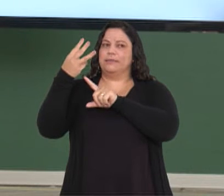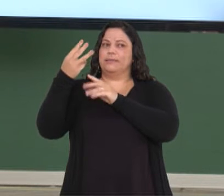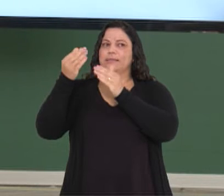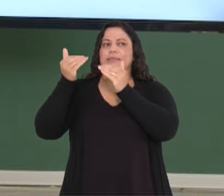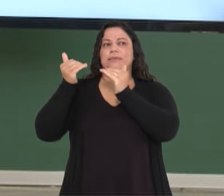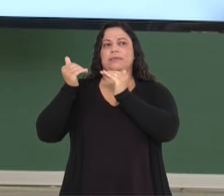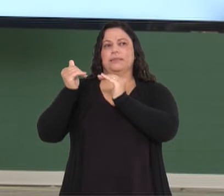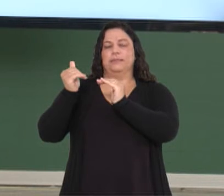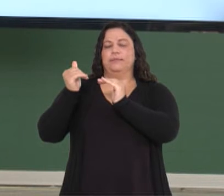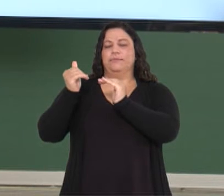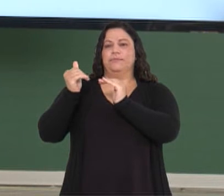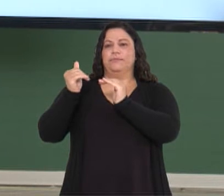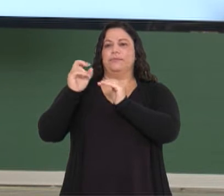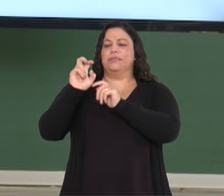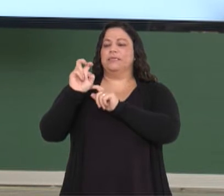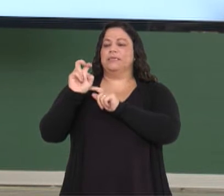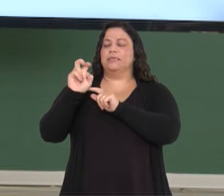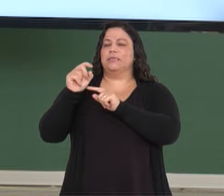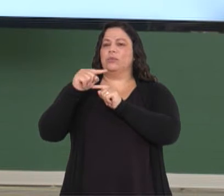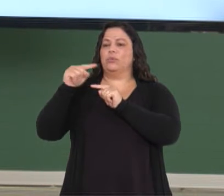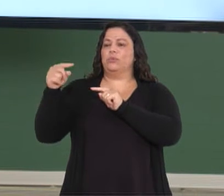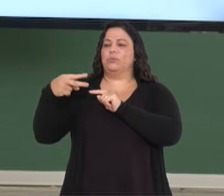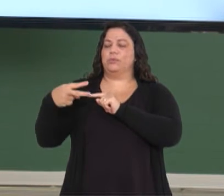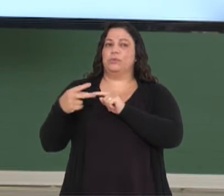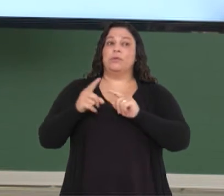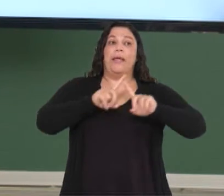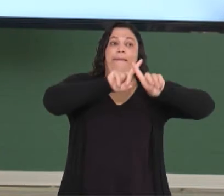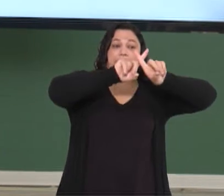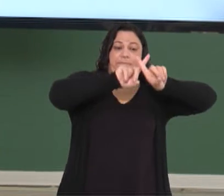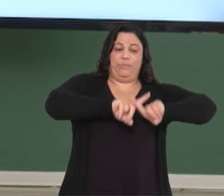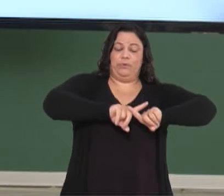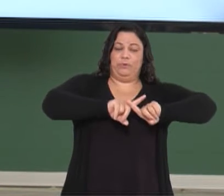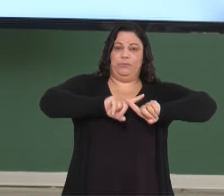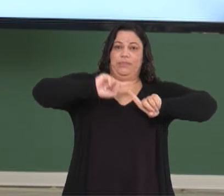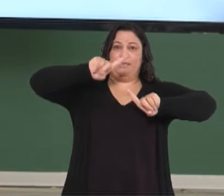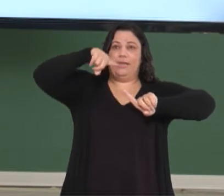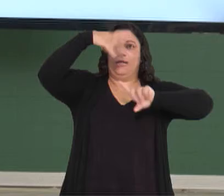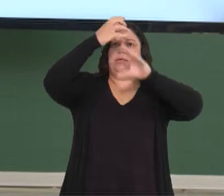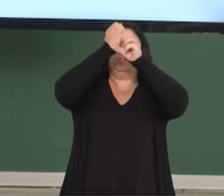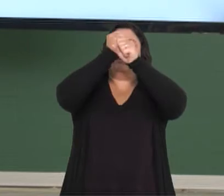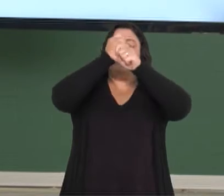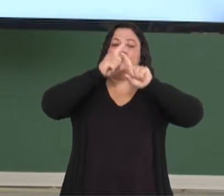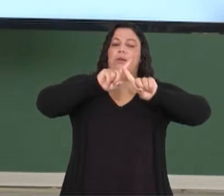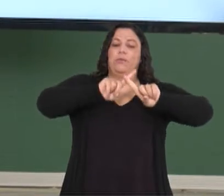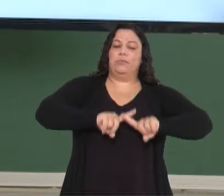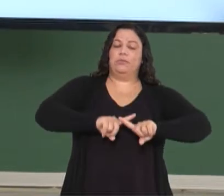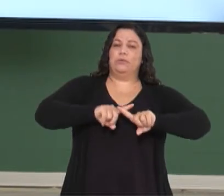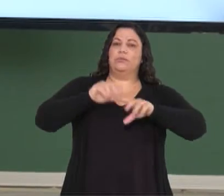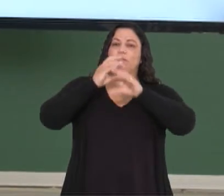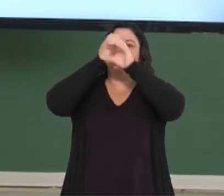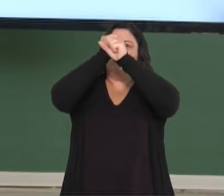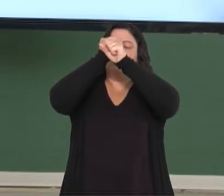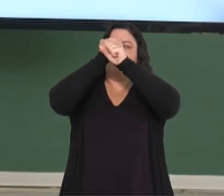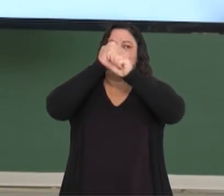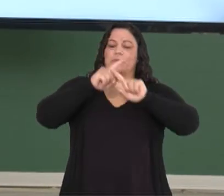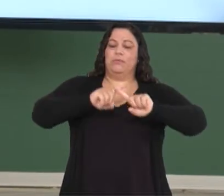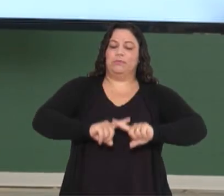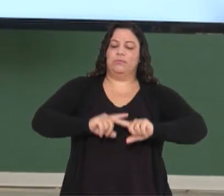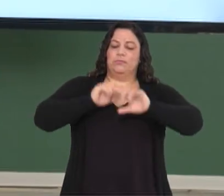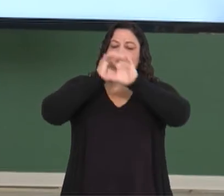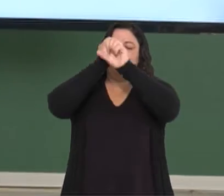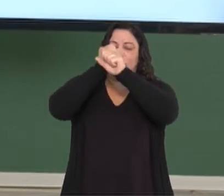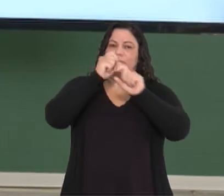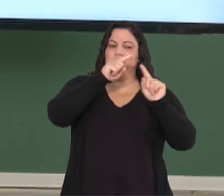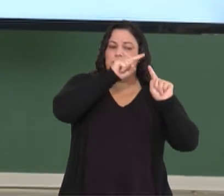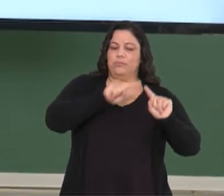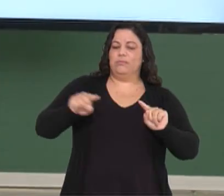Então o processo consiste em multiplicar pelo de baixo, somar o próximo. Multiplicar pelo de baixo, somar o próximo.